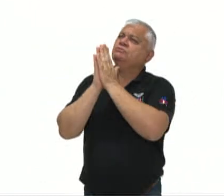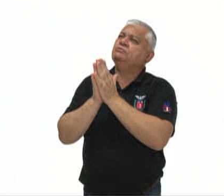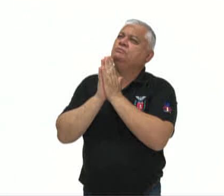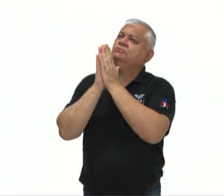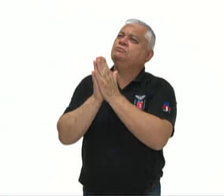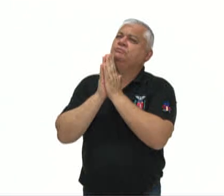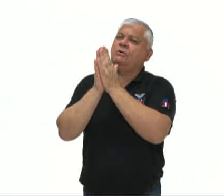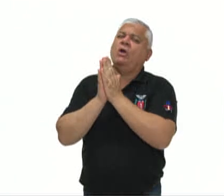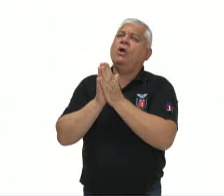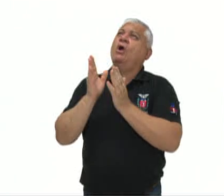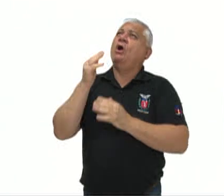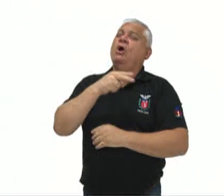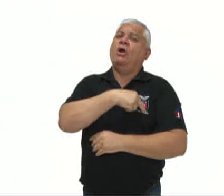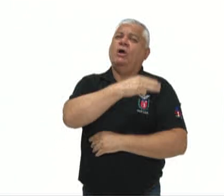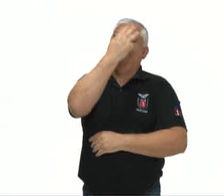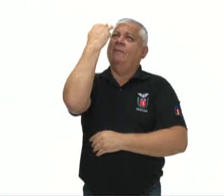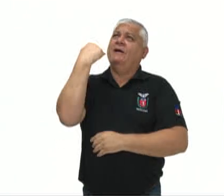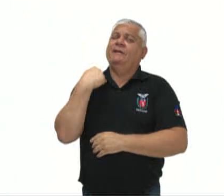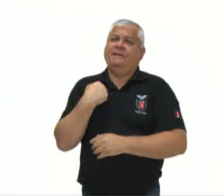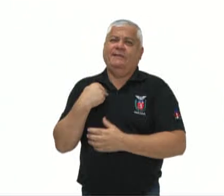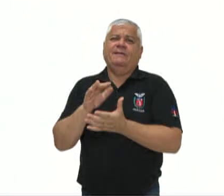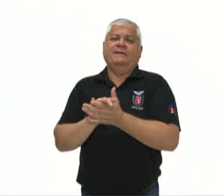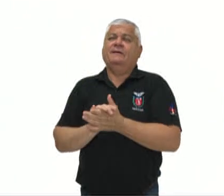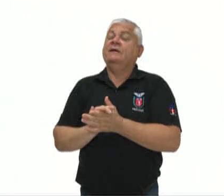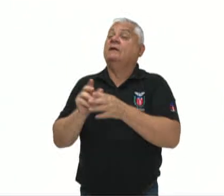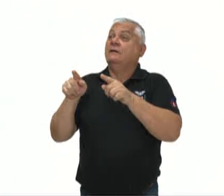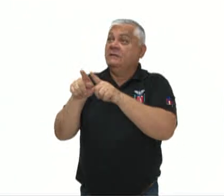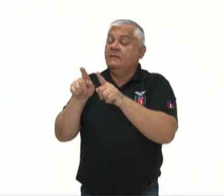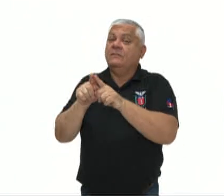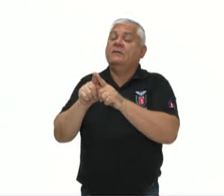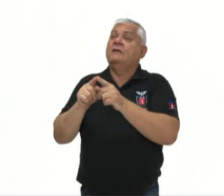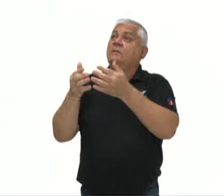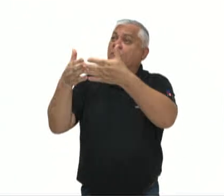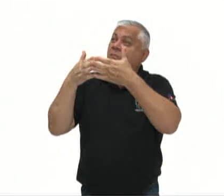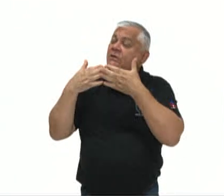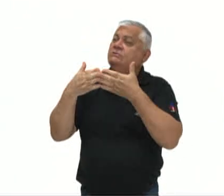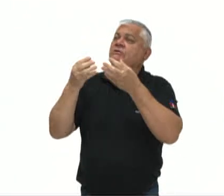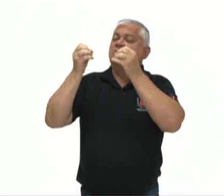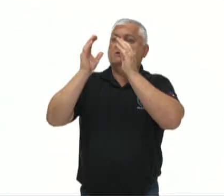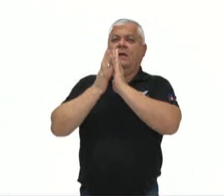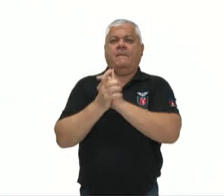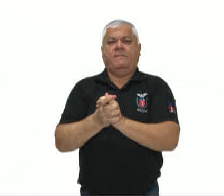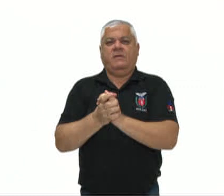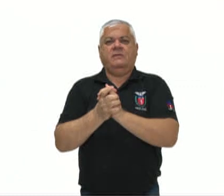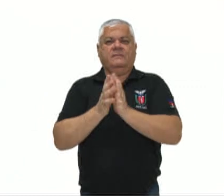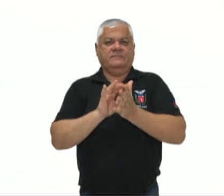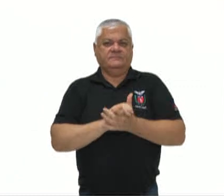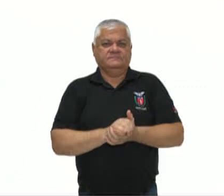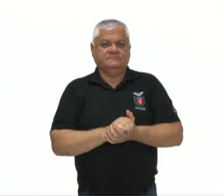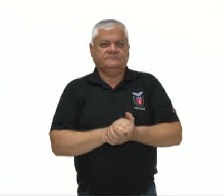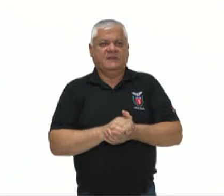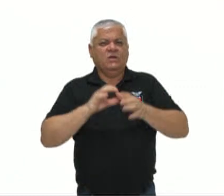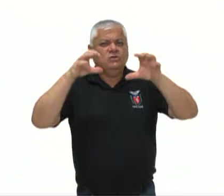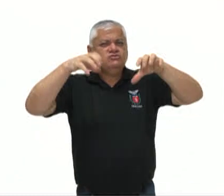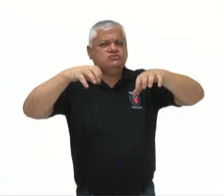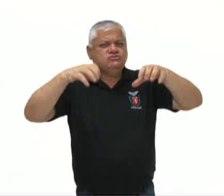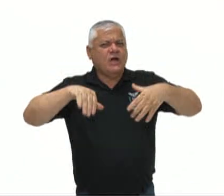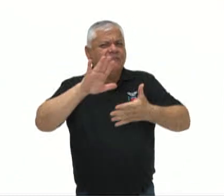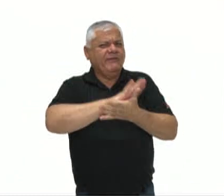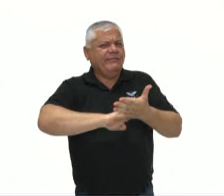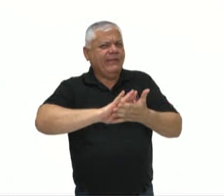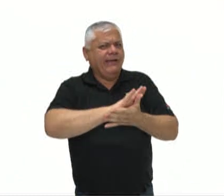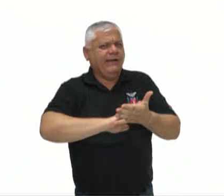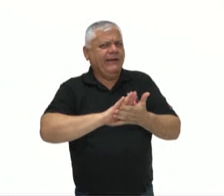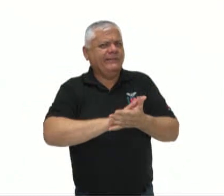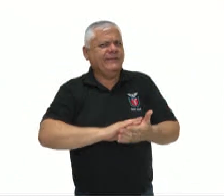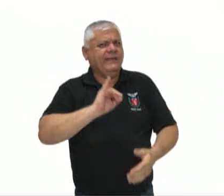ó castíssimo esposo da Virgem Maria, e alcançai o que rogamos. Amém. E nem chove, hein, mãe Nácia?